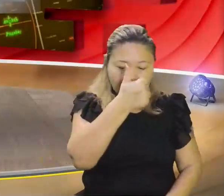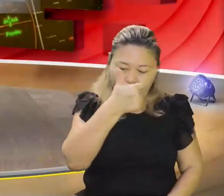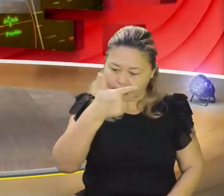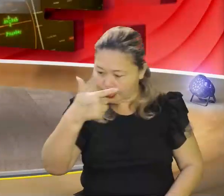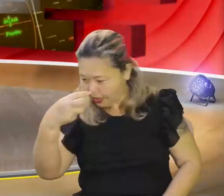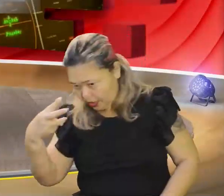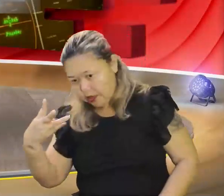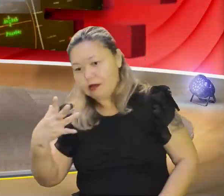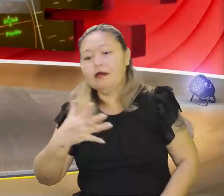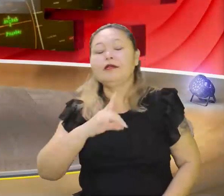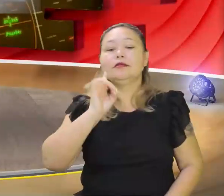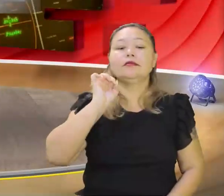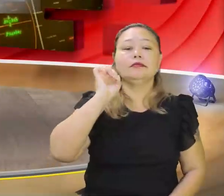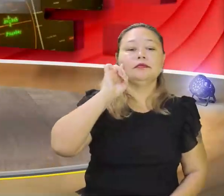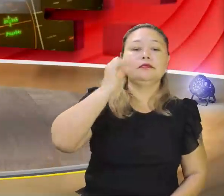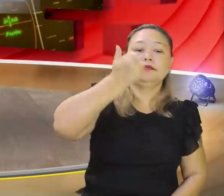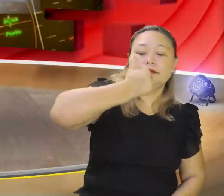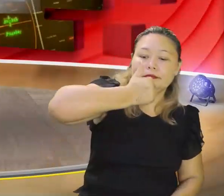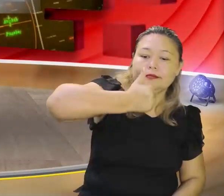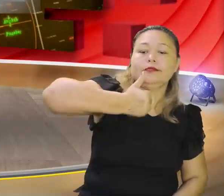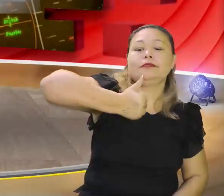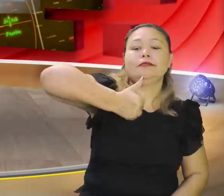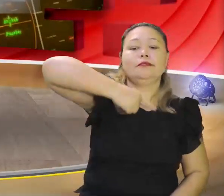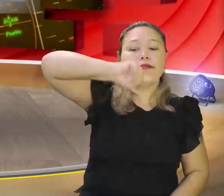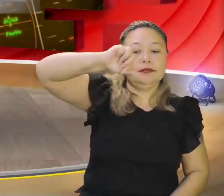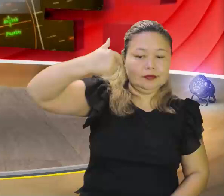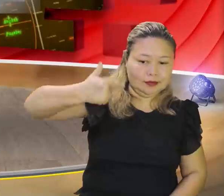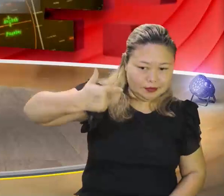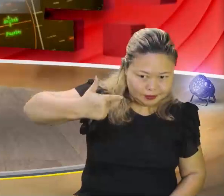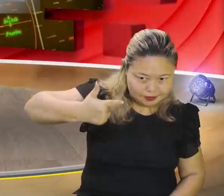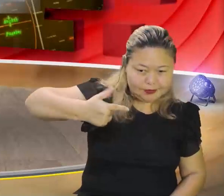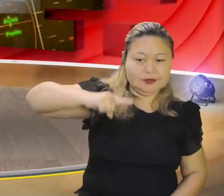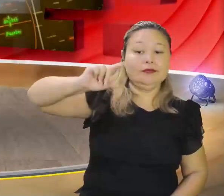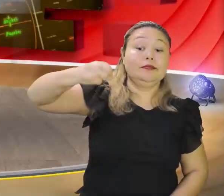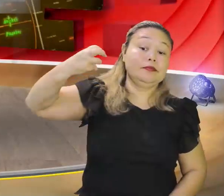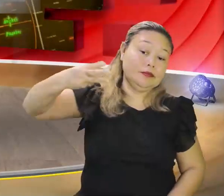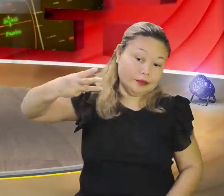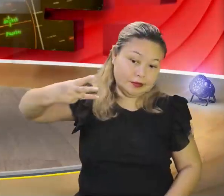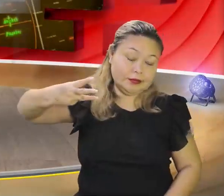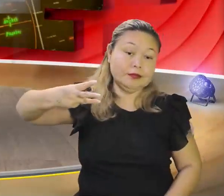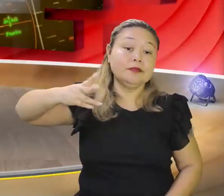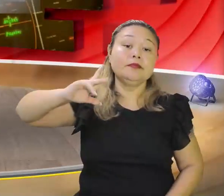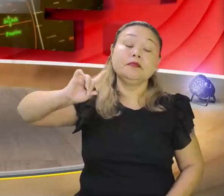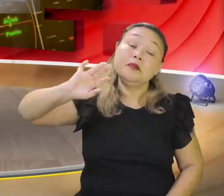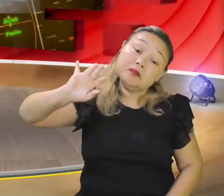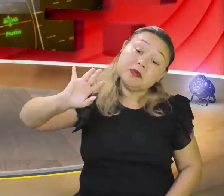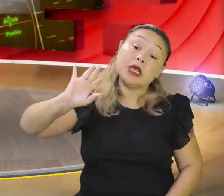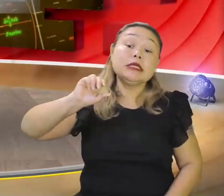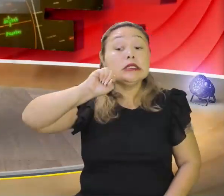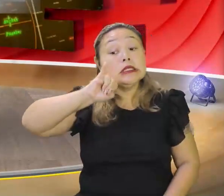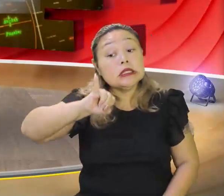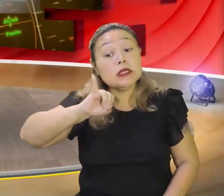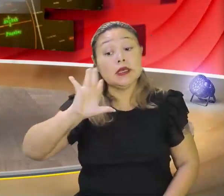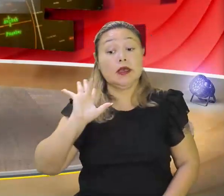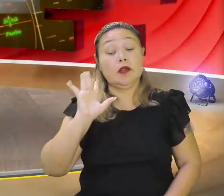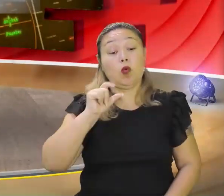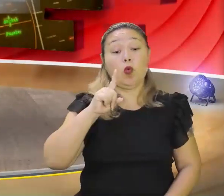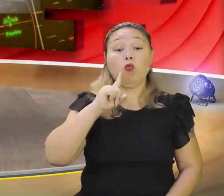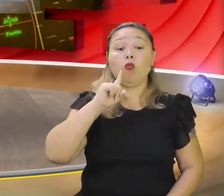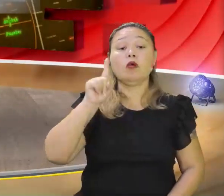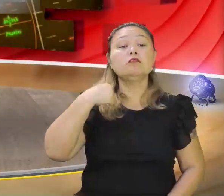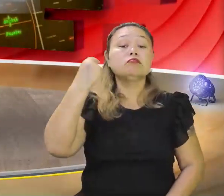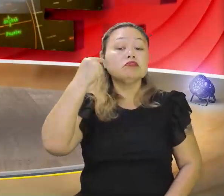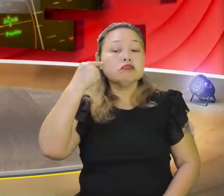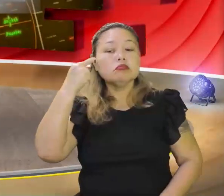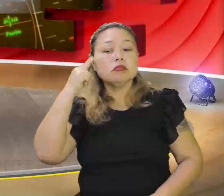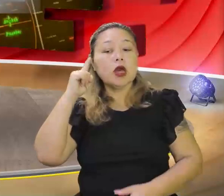segunda, terceira, né? Agora aqui, o primeiro seria essa, a segunda seria essa do meio, a terceira seria essa. Se ele colocasse. Mas pela lógica a gente vai seguir essa ideia,